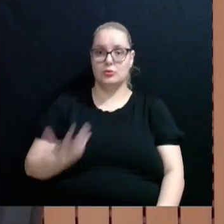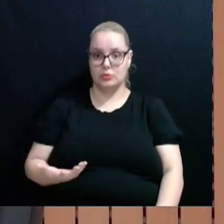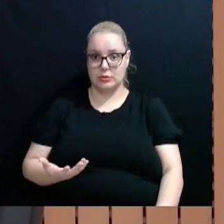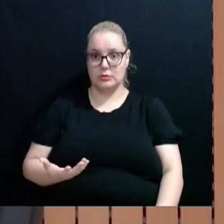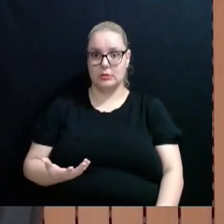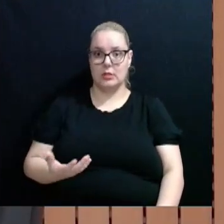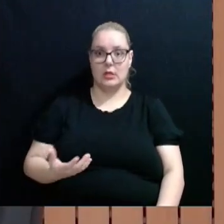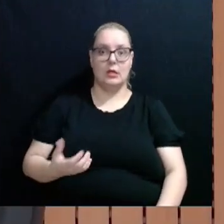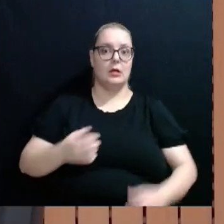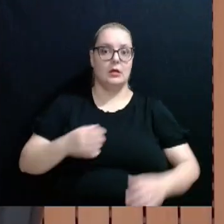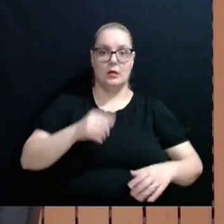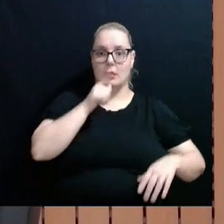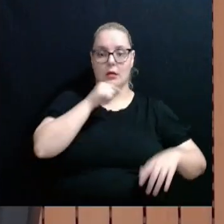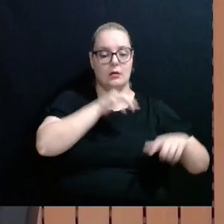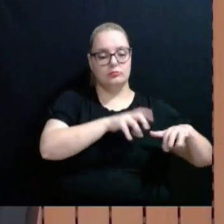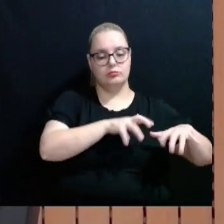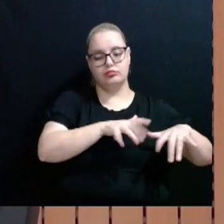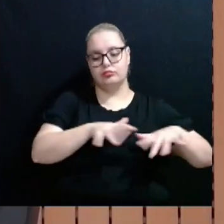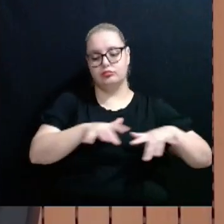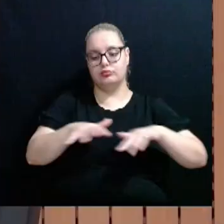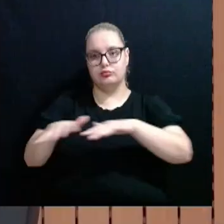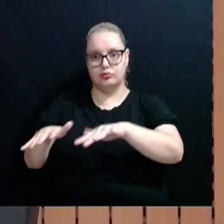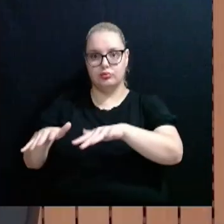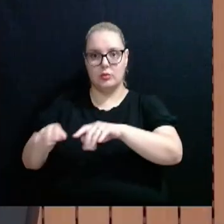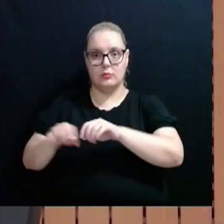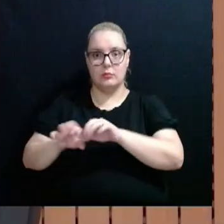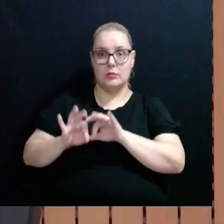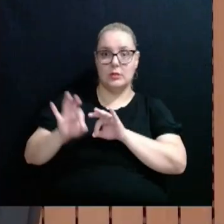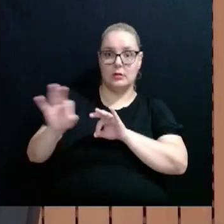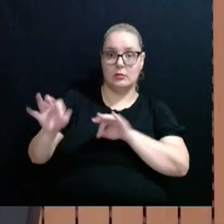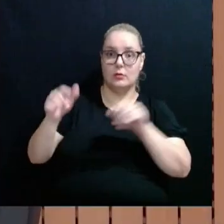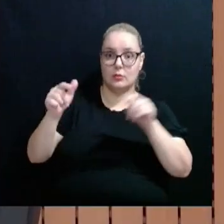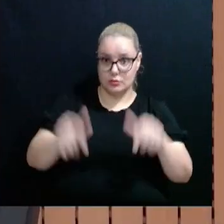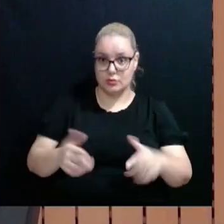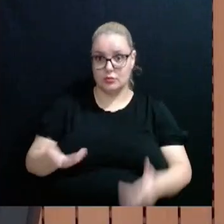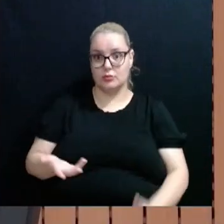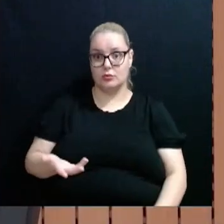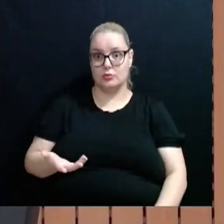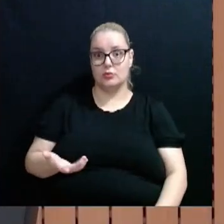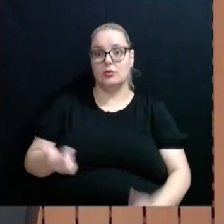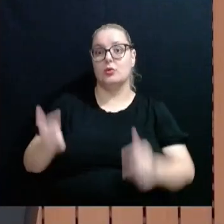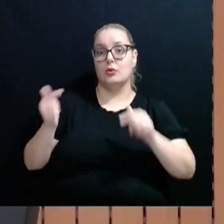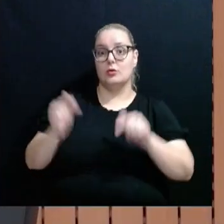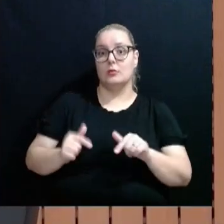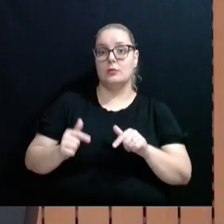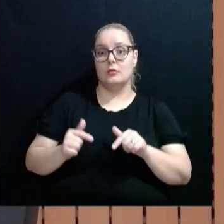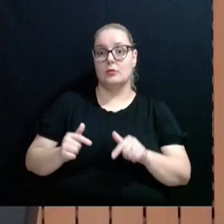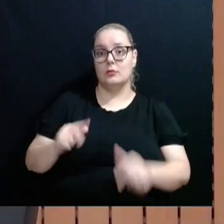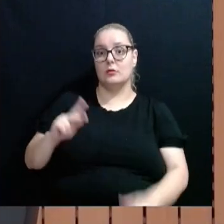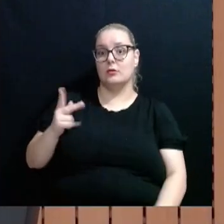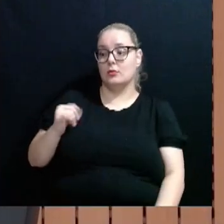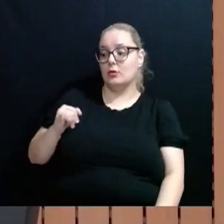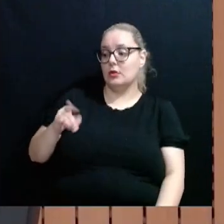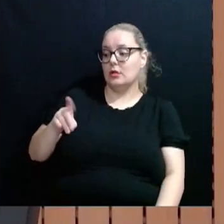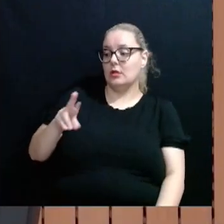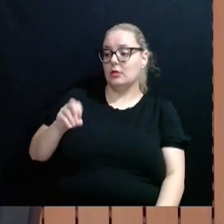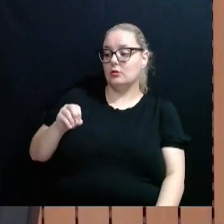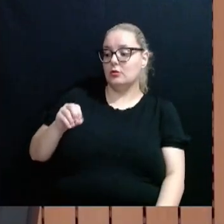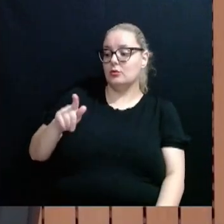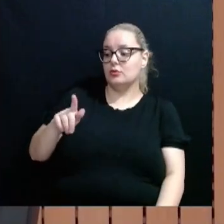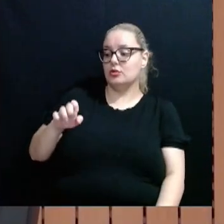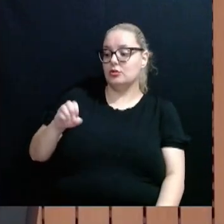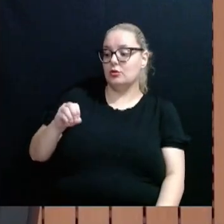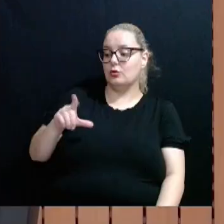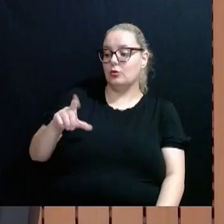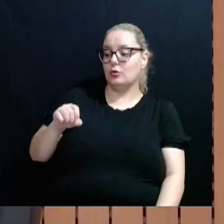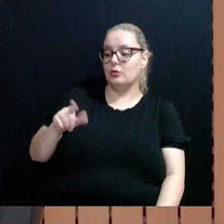água embora para distante daqui, num ponto em que a hidrogeologia estude como